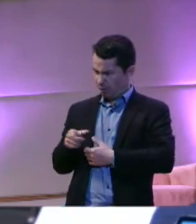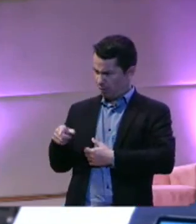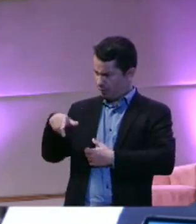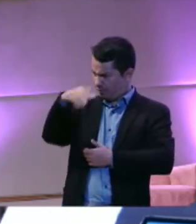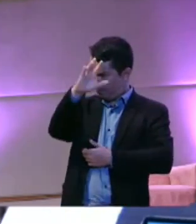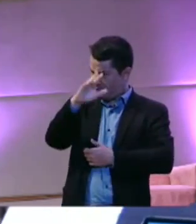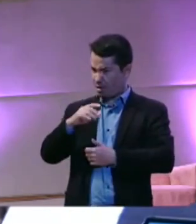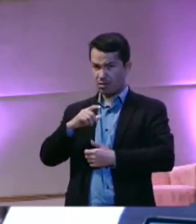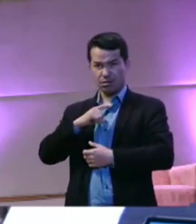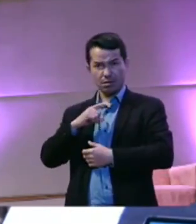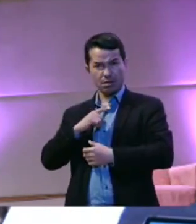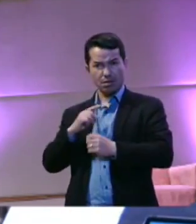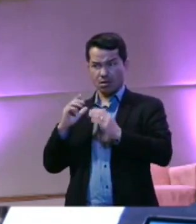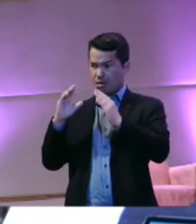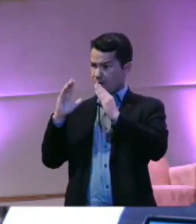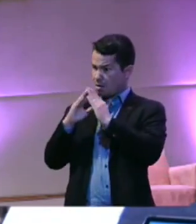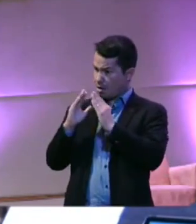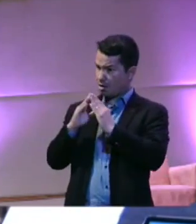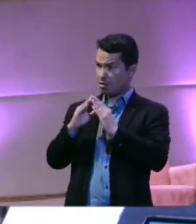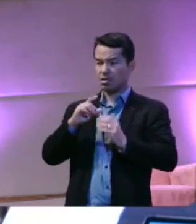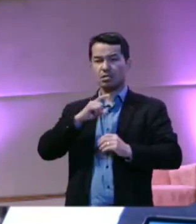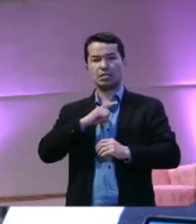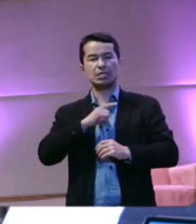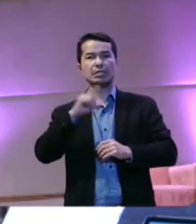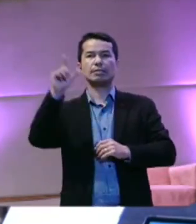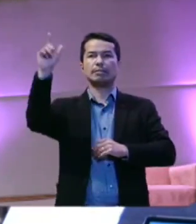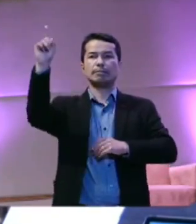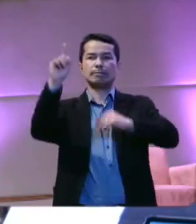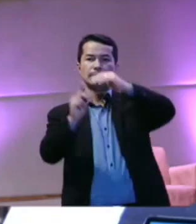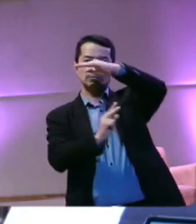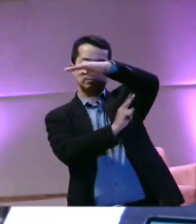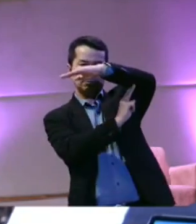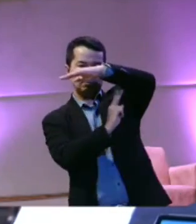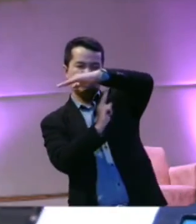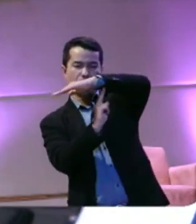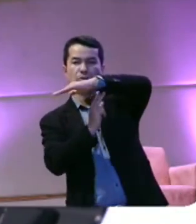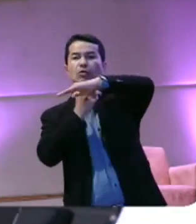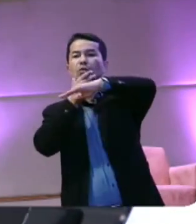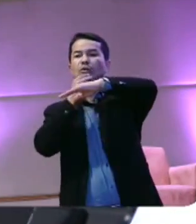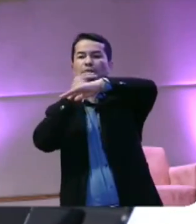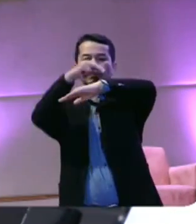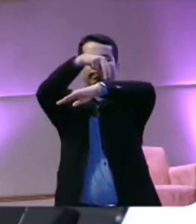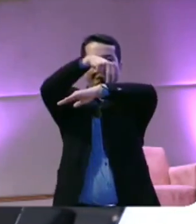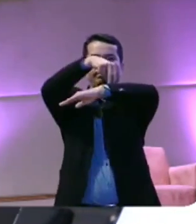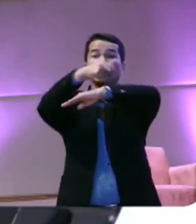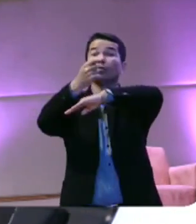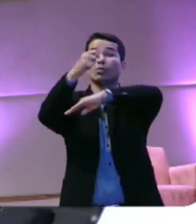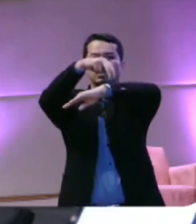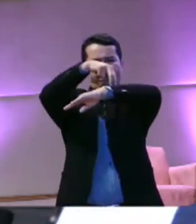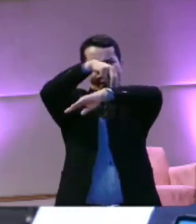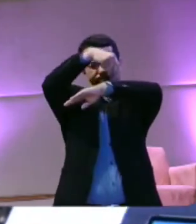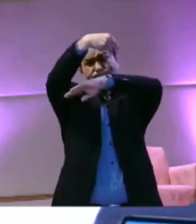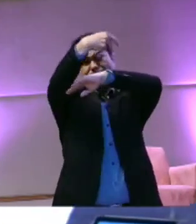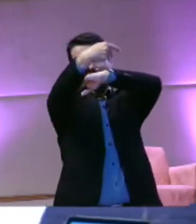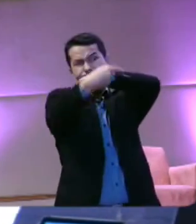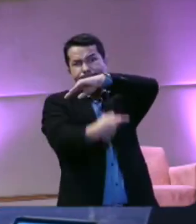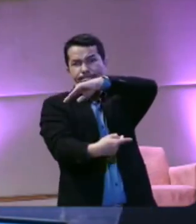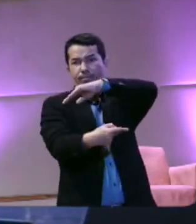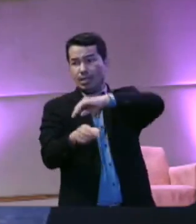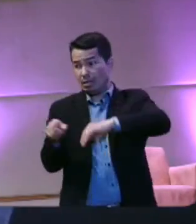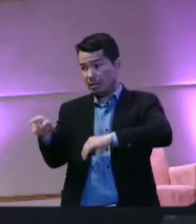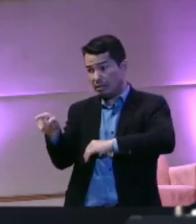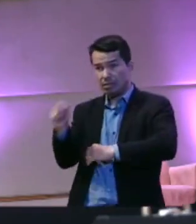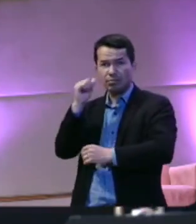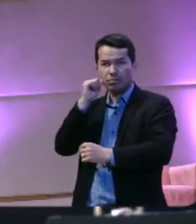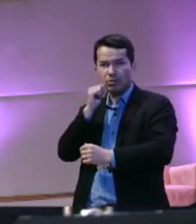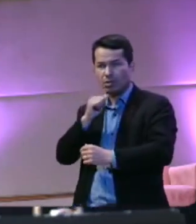viaduto uma pessoa, um homem que estava a ponto de se lançar. E ela contando para mim,